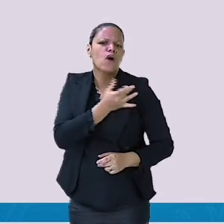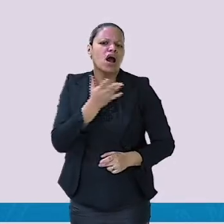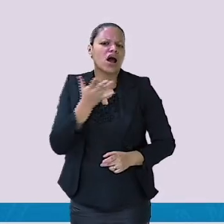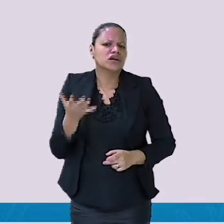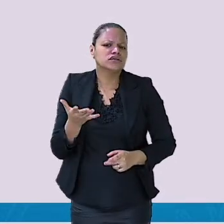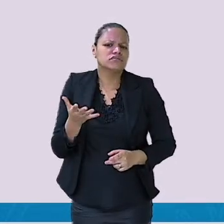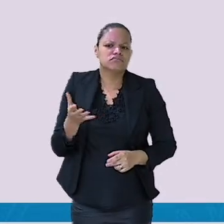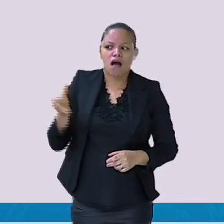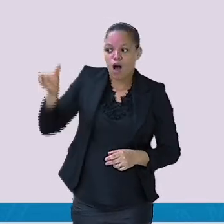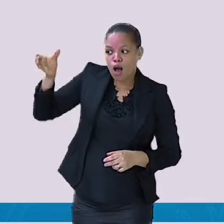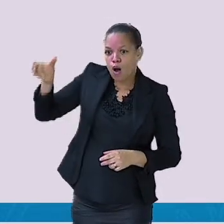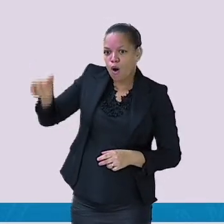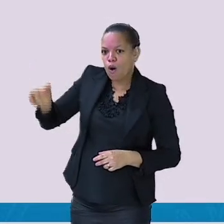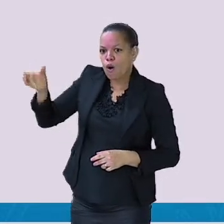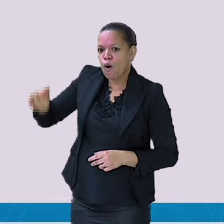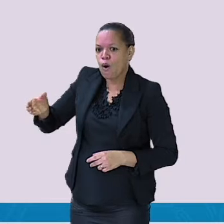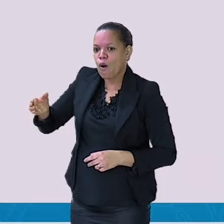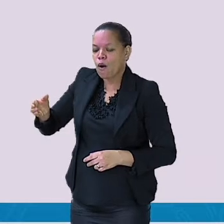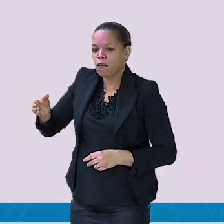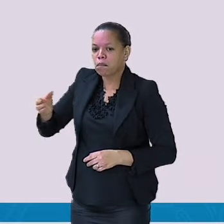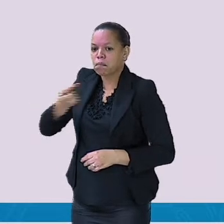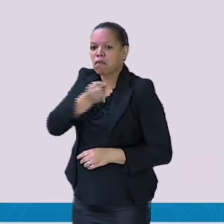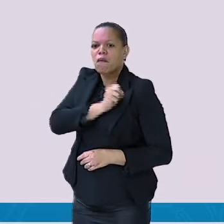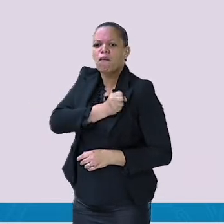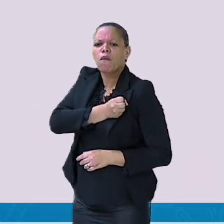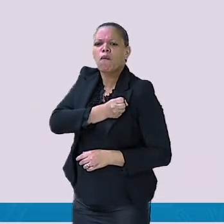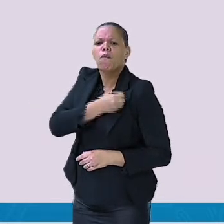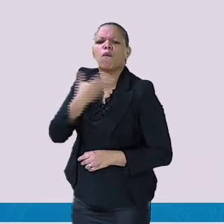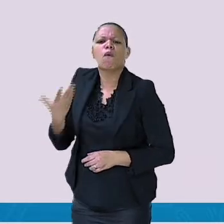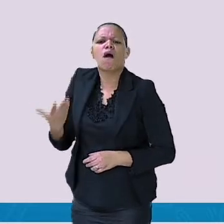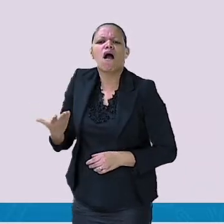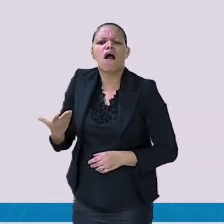A capacidade